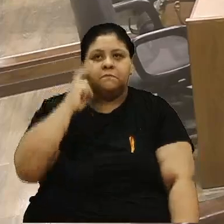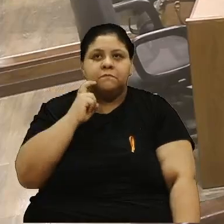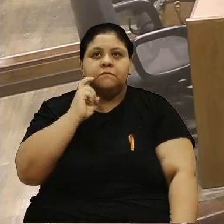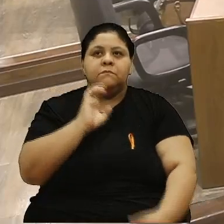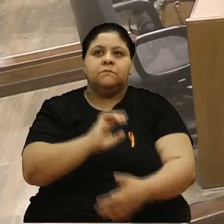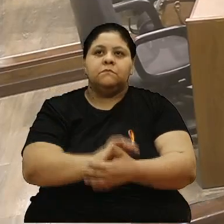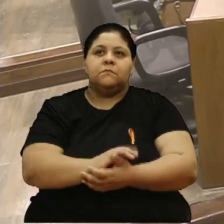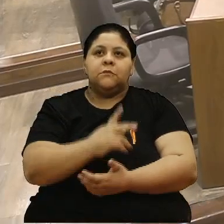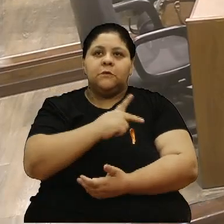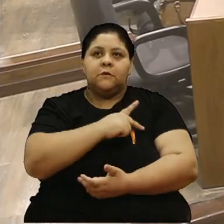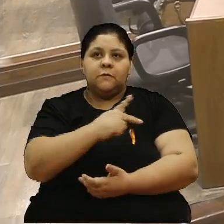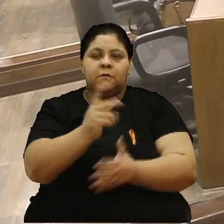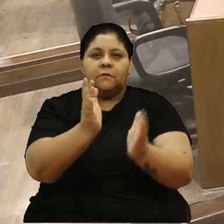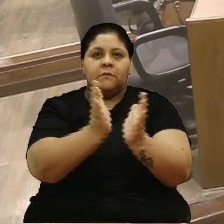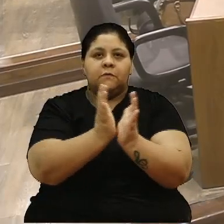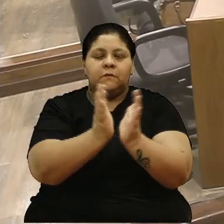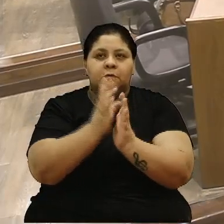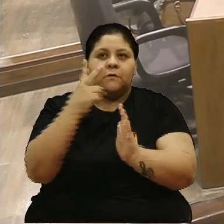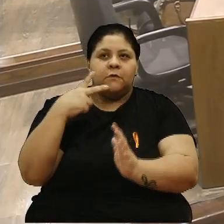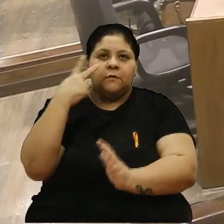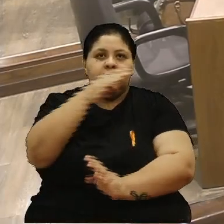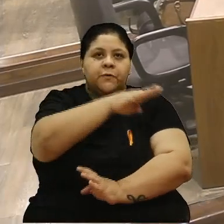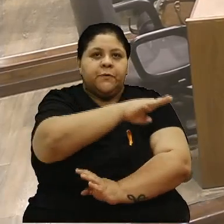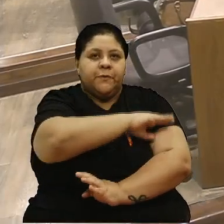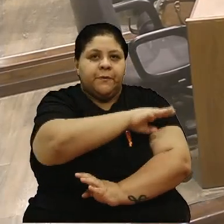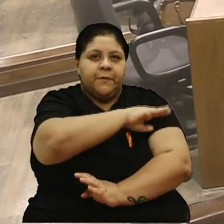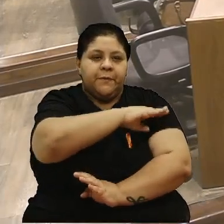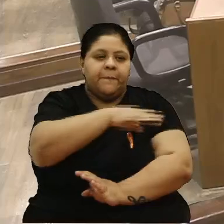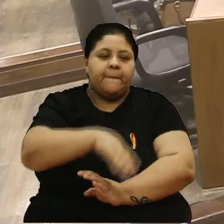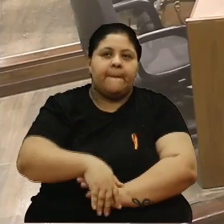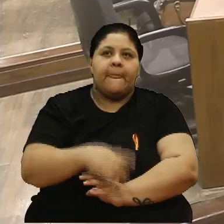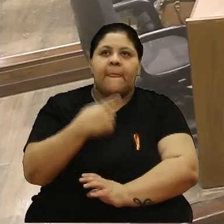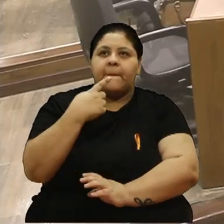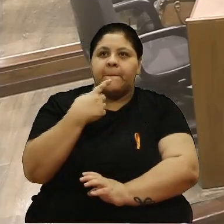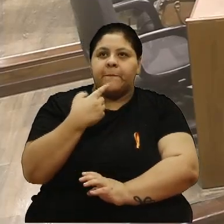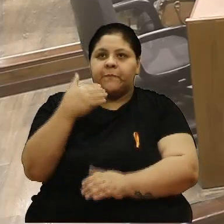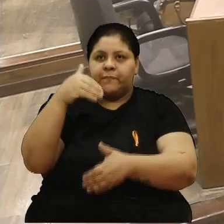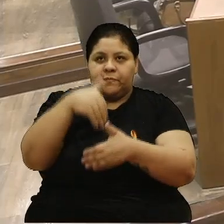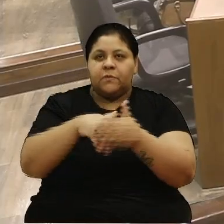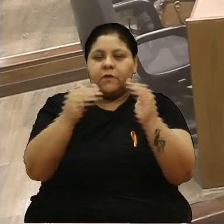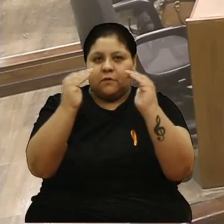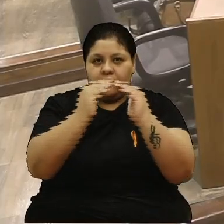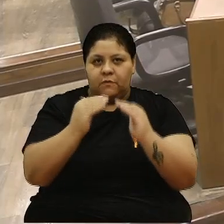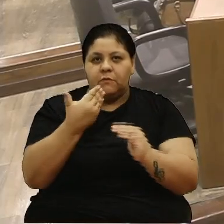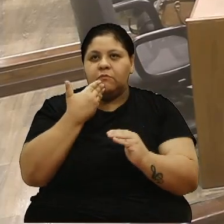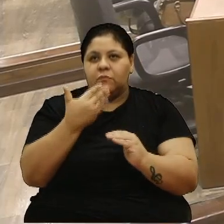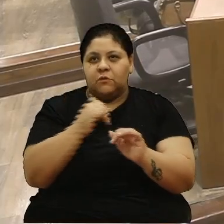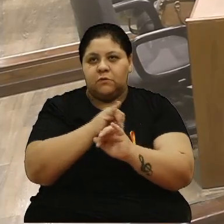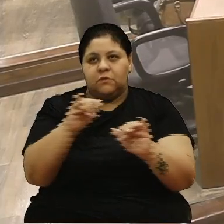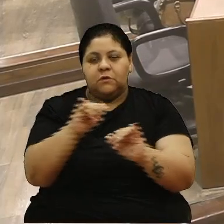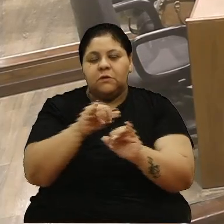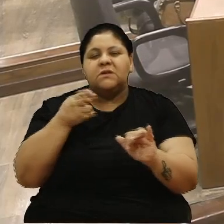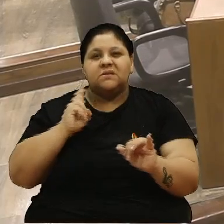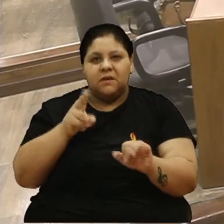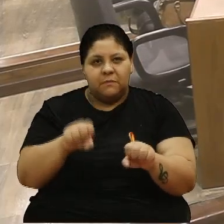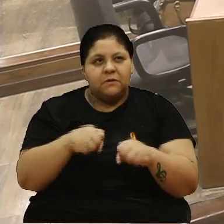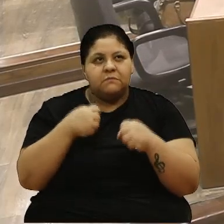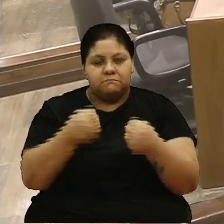Santos. Presidente, colegas, vereador Ramon, com certeza eu vou votar de acordo ao pedido de informação, sempre defendi isso.